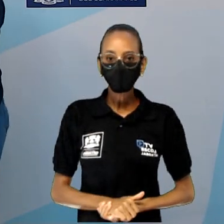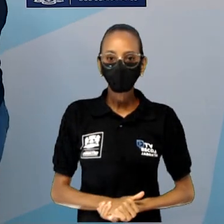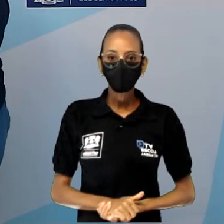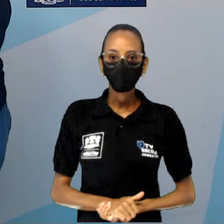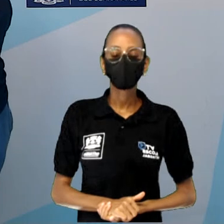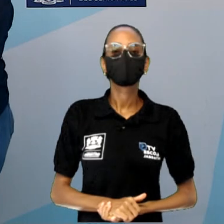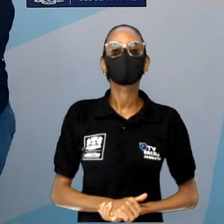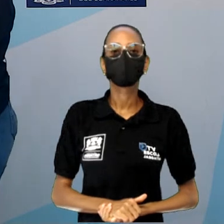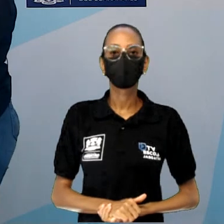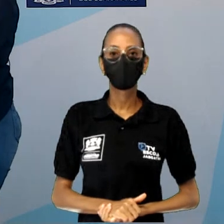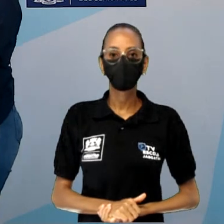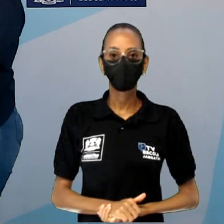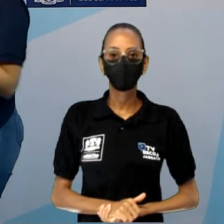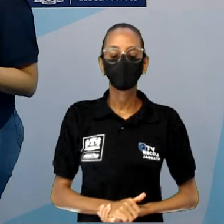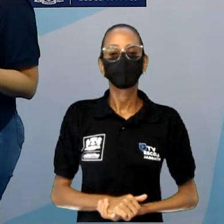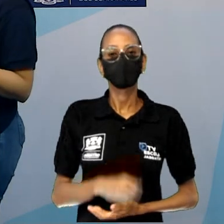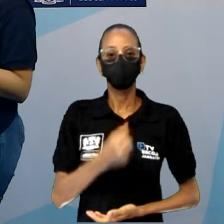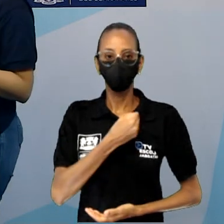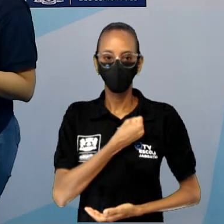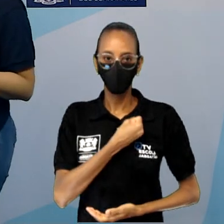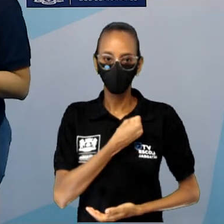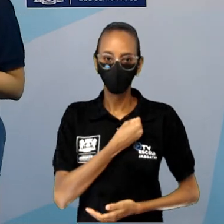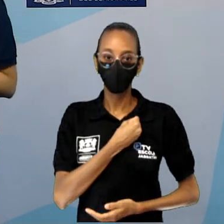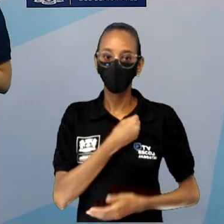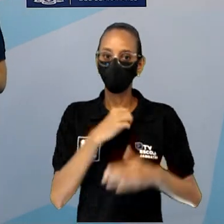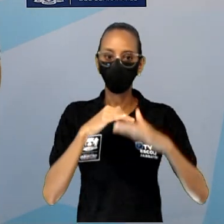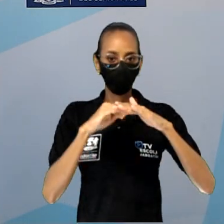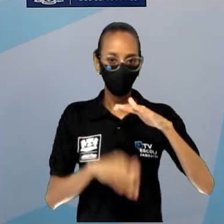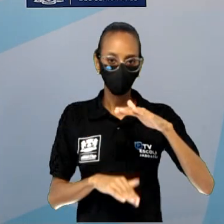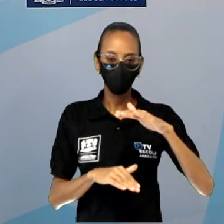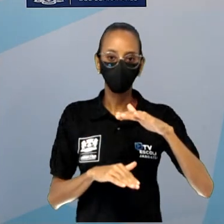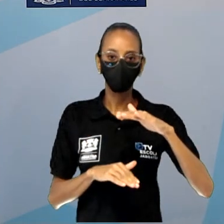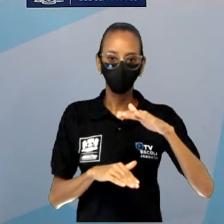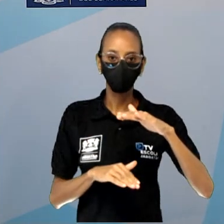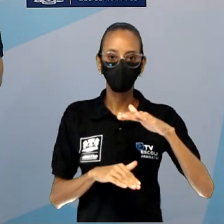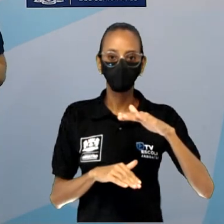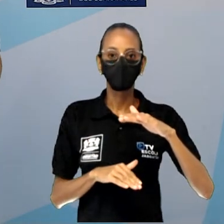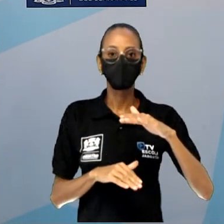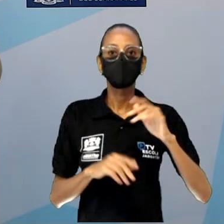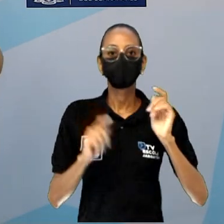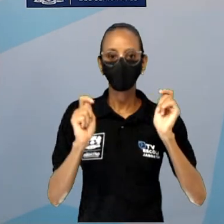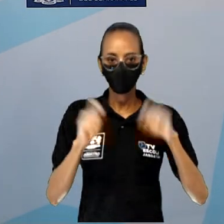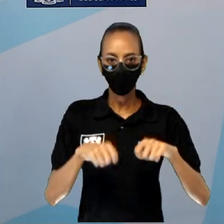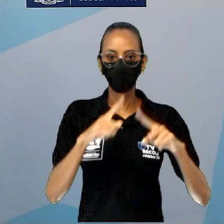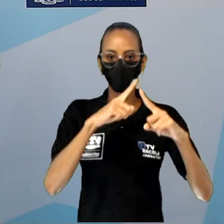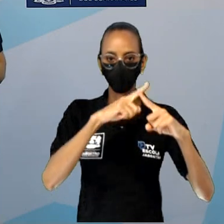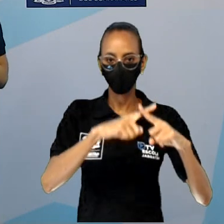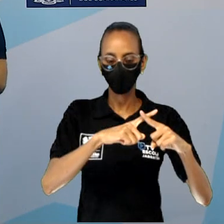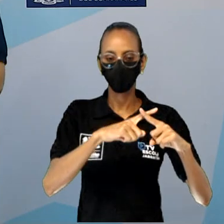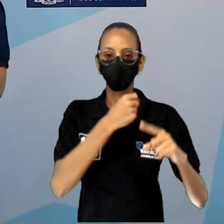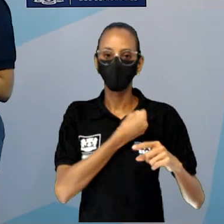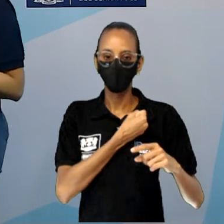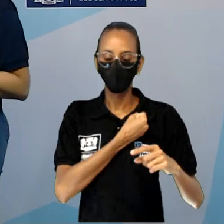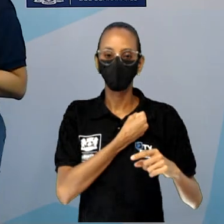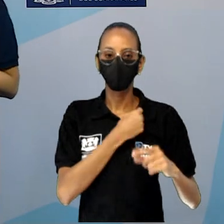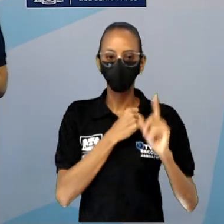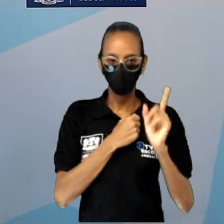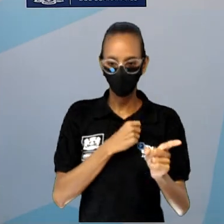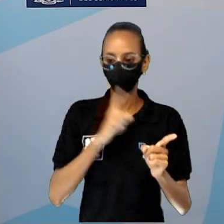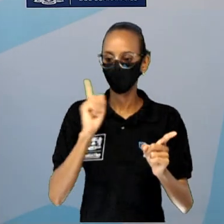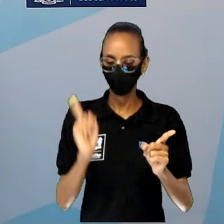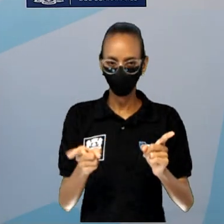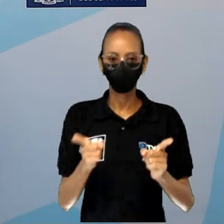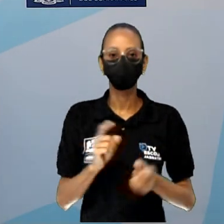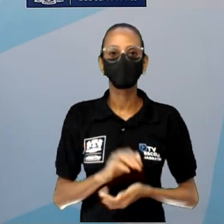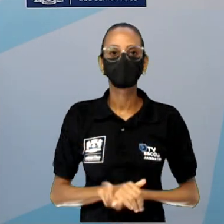Menor número que é múltiplo dos dois ao mesmo tempo. Tá. Antes disso, a gente vai ter que lembrar desse